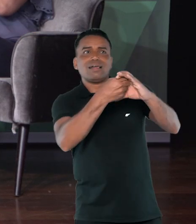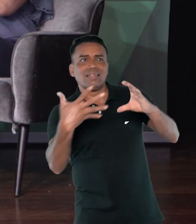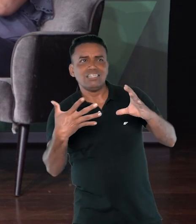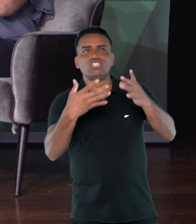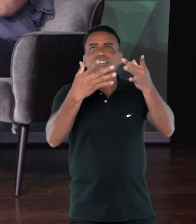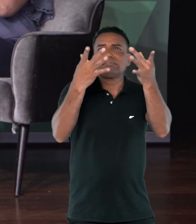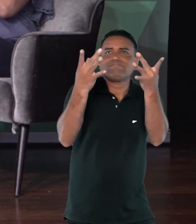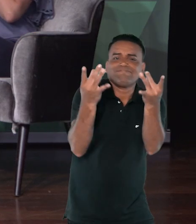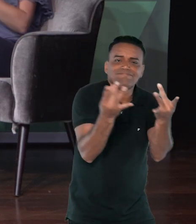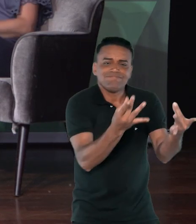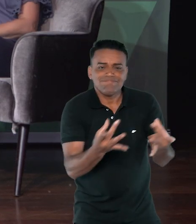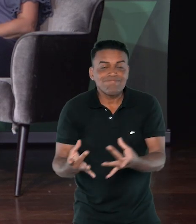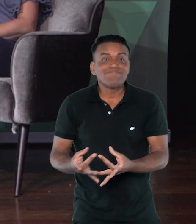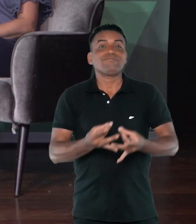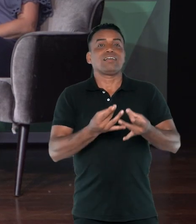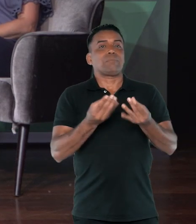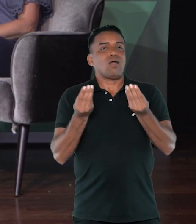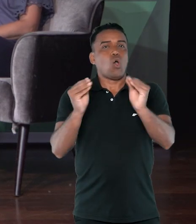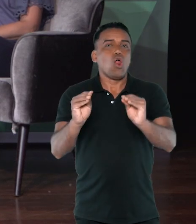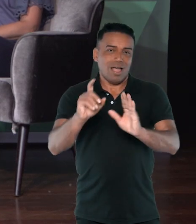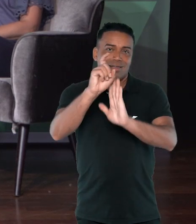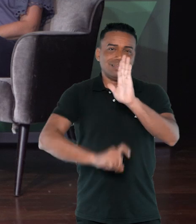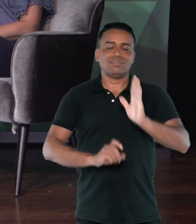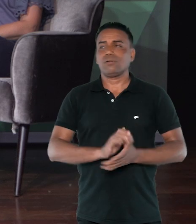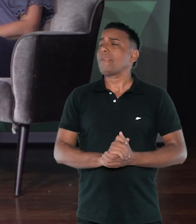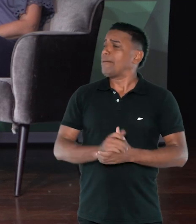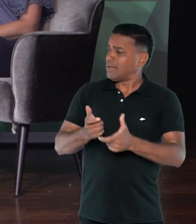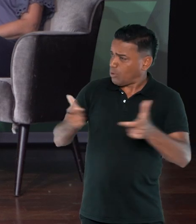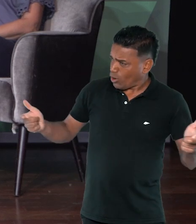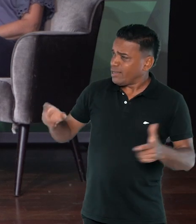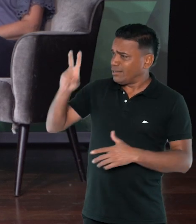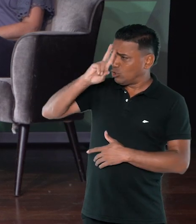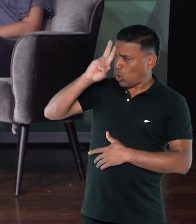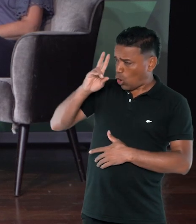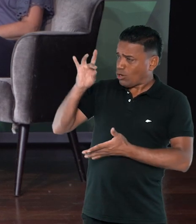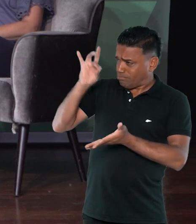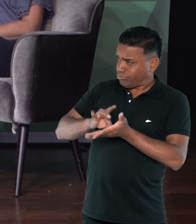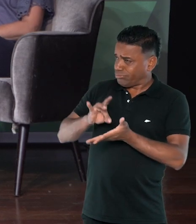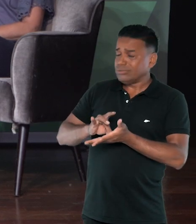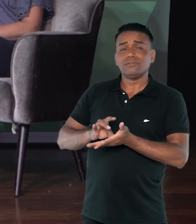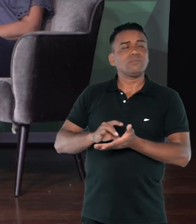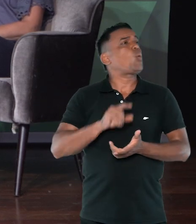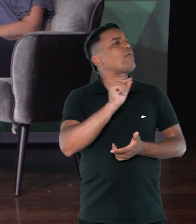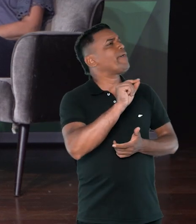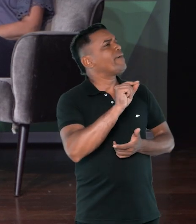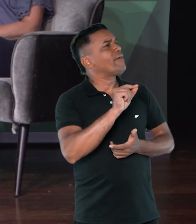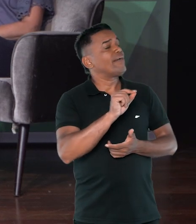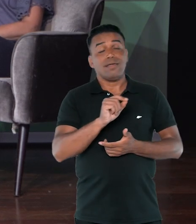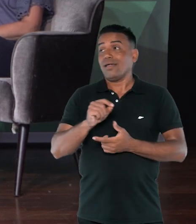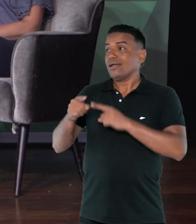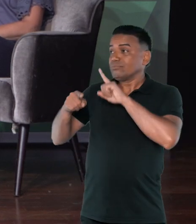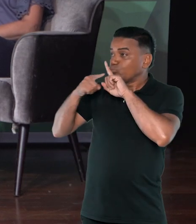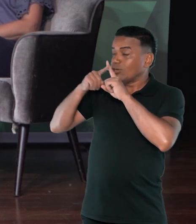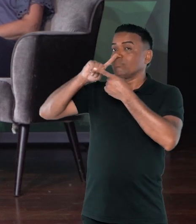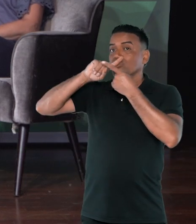história realmente existiu. O quê da história? A prometida do seu avô. Ah, sim. Ela existiu e ela foi atrás dele mesmo?